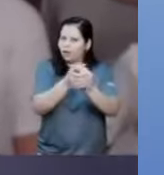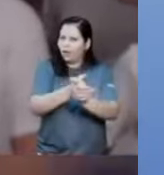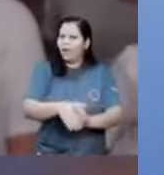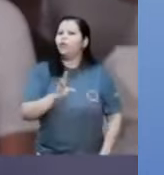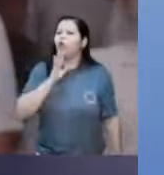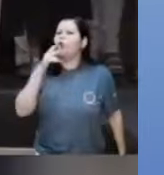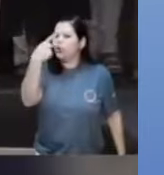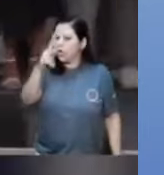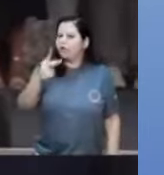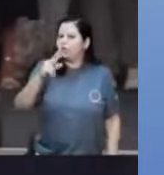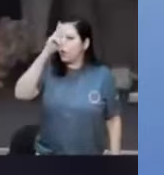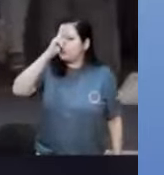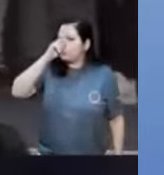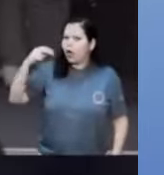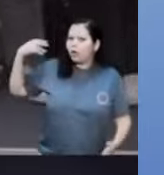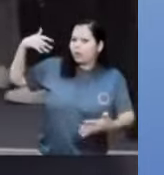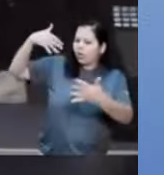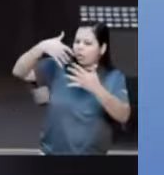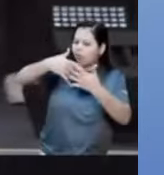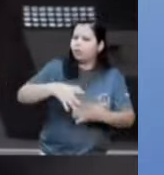conheço tuas obras